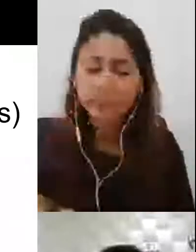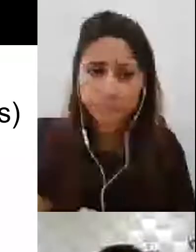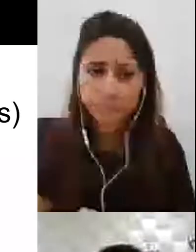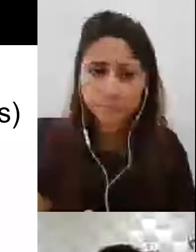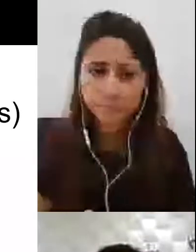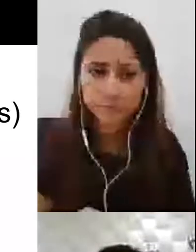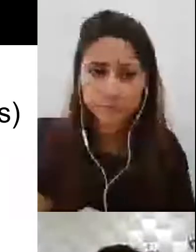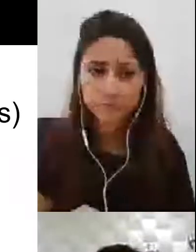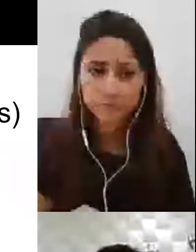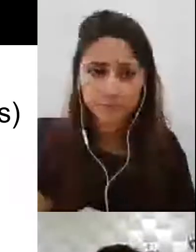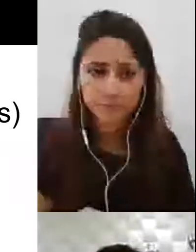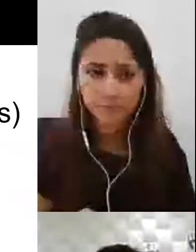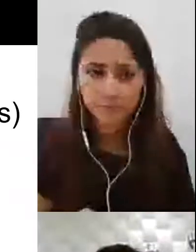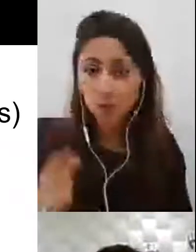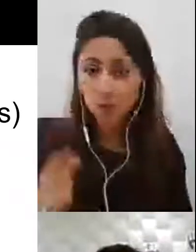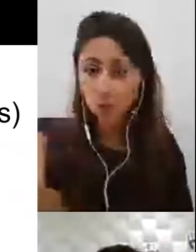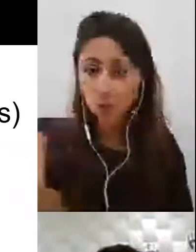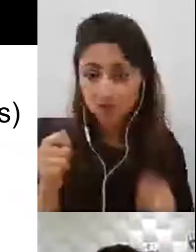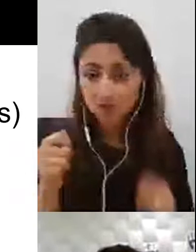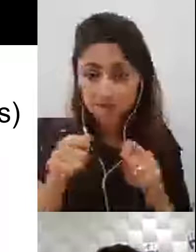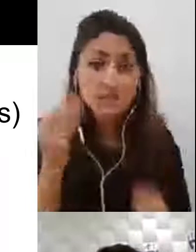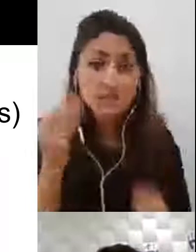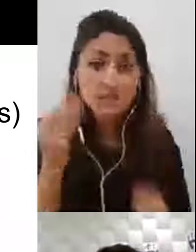teste de engenharia que a gente